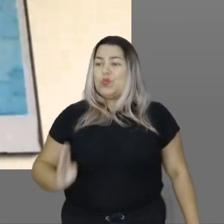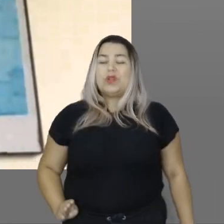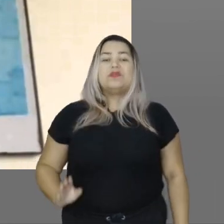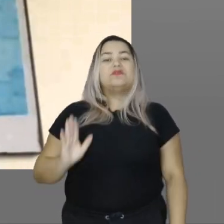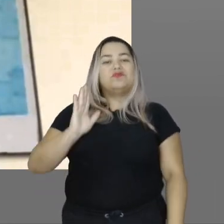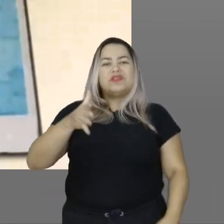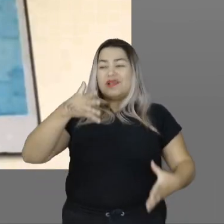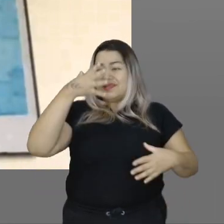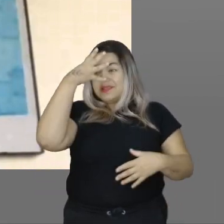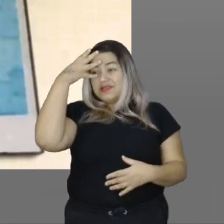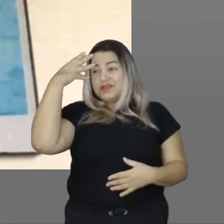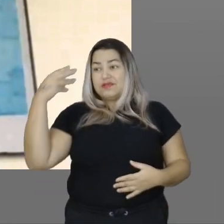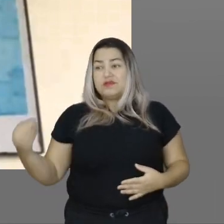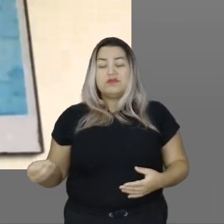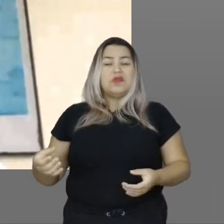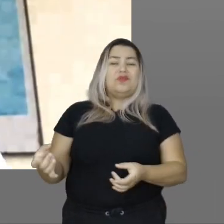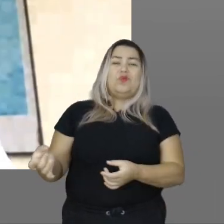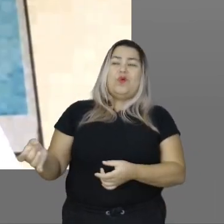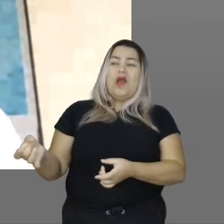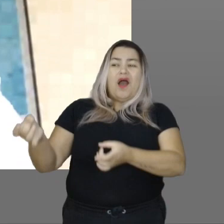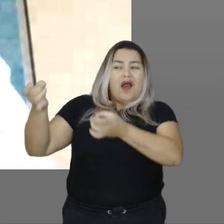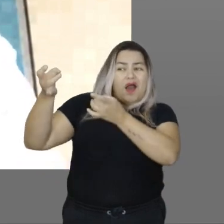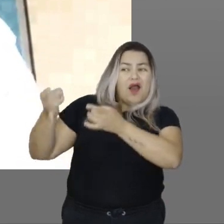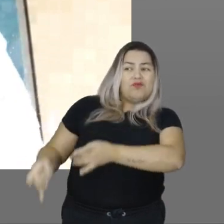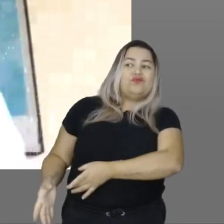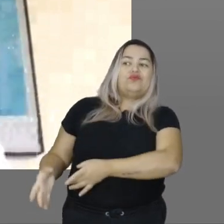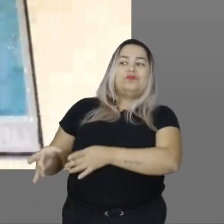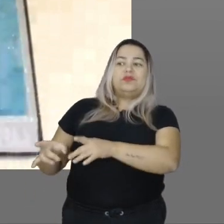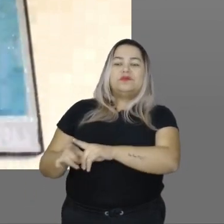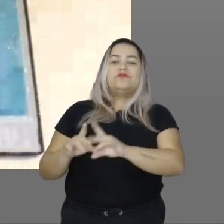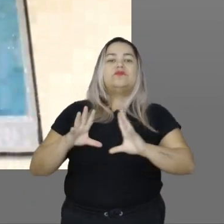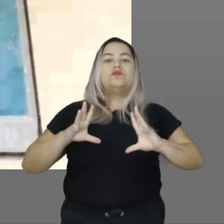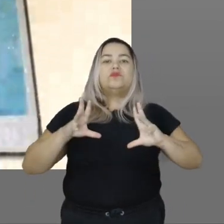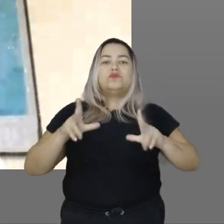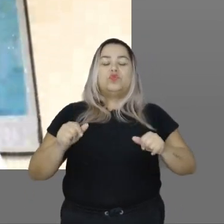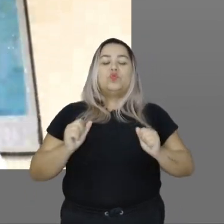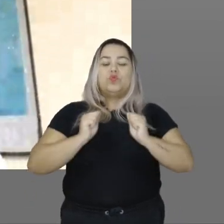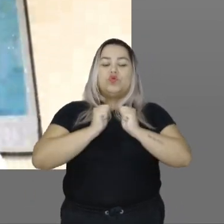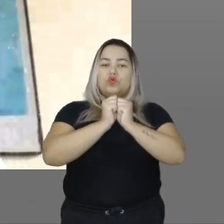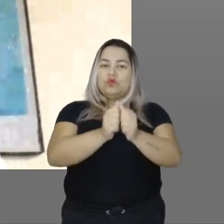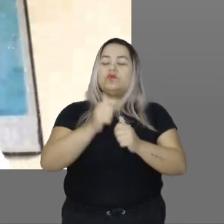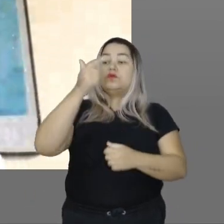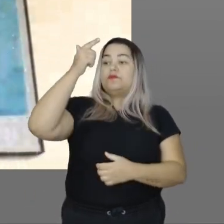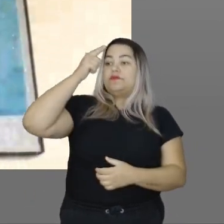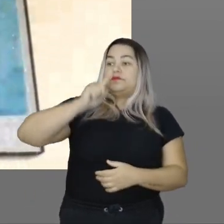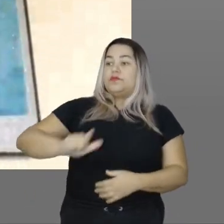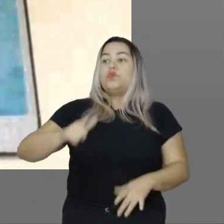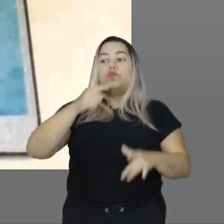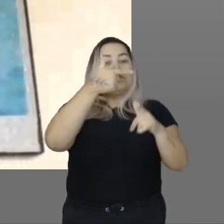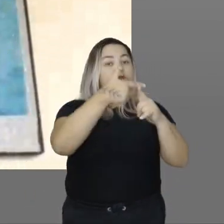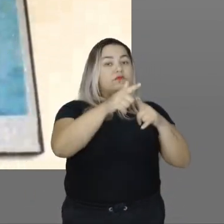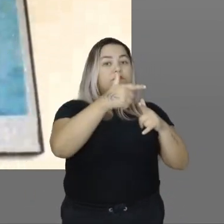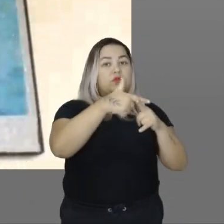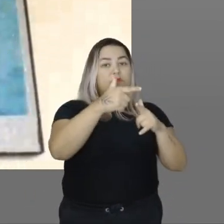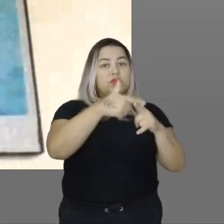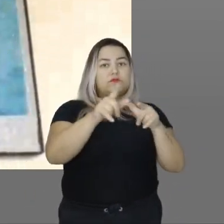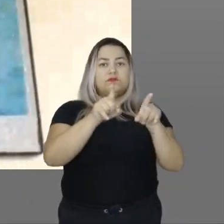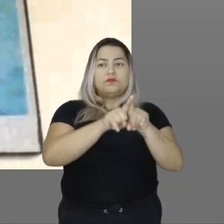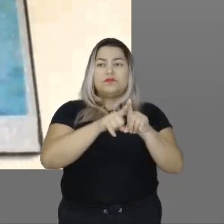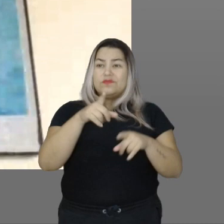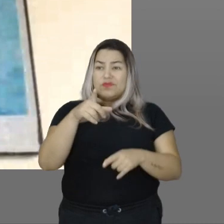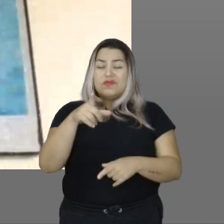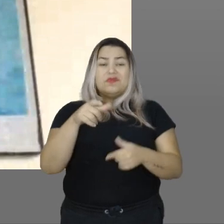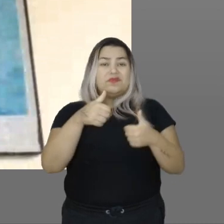está esquecendo e quer deixar para trás, e vamos todos juntos superar os problemas que